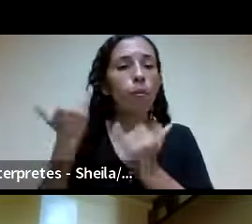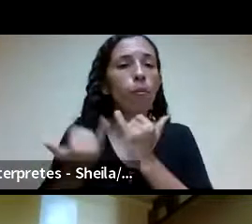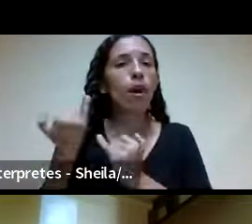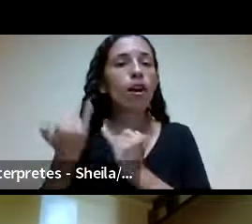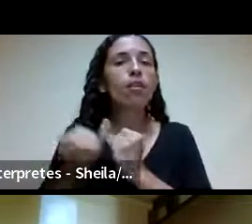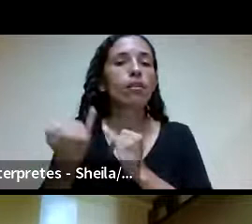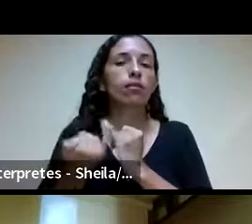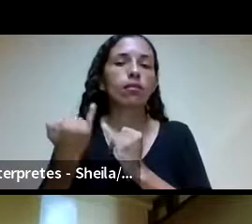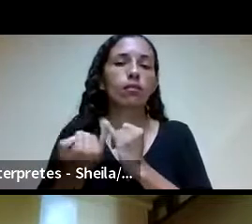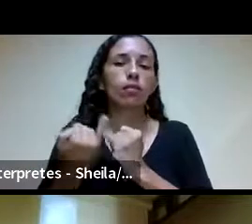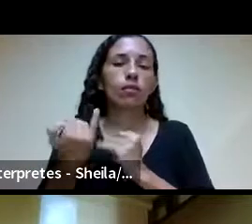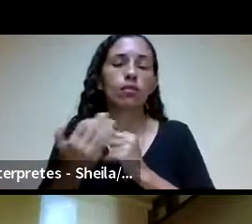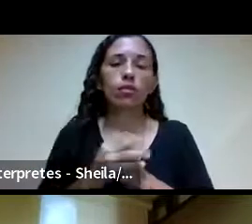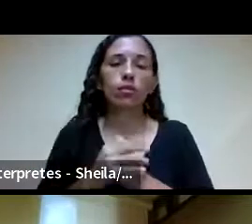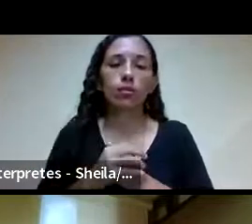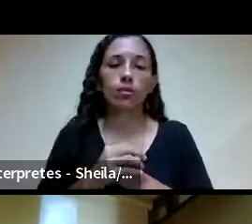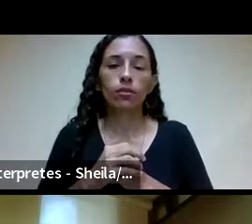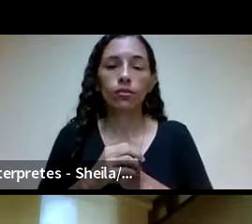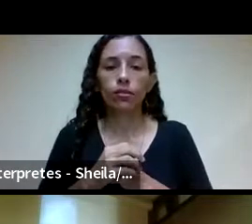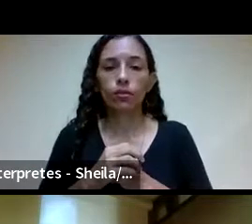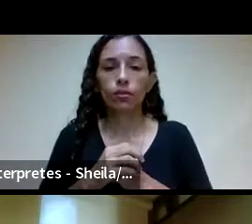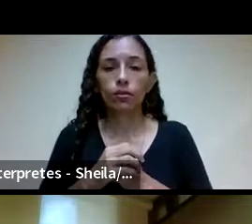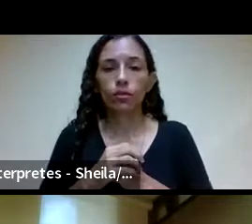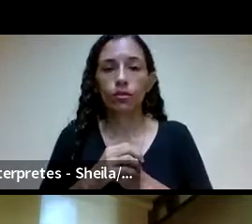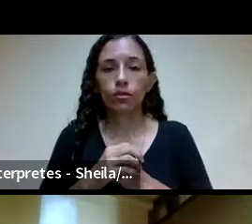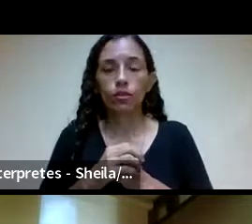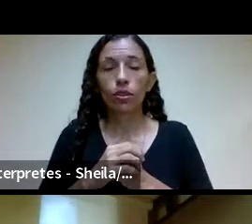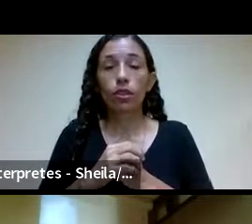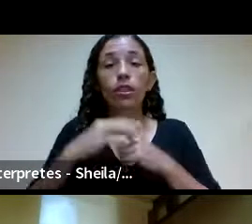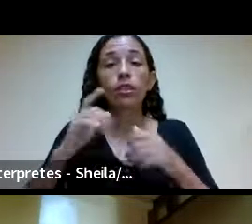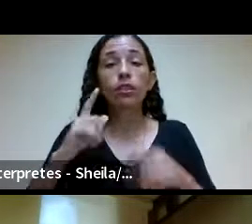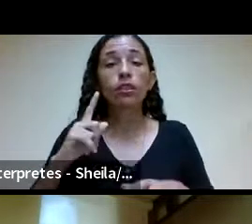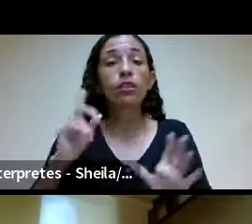E se entendeu pela prevalência